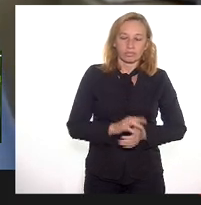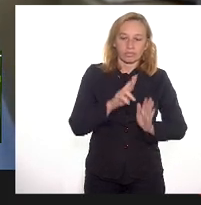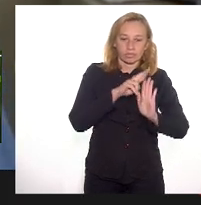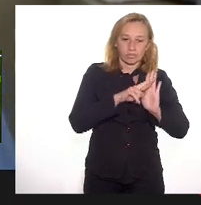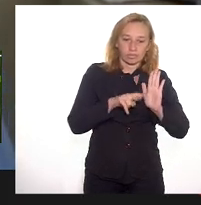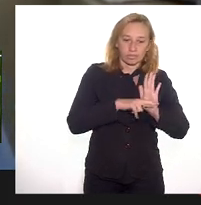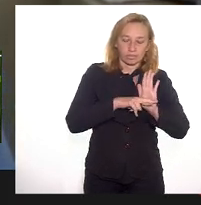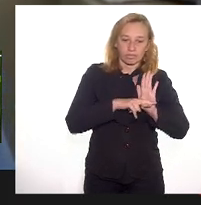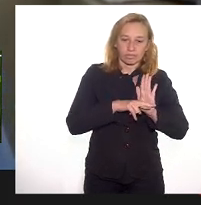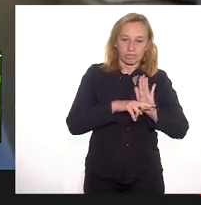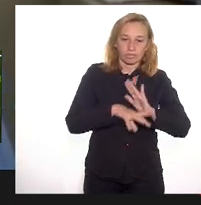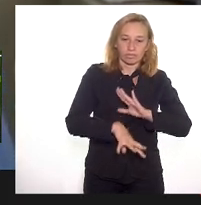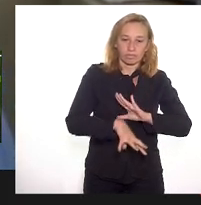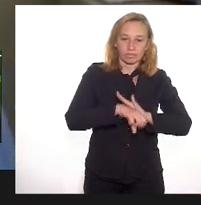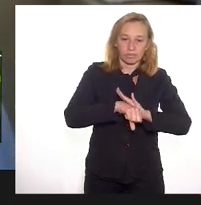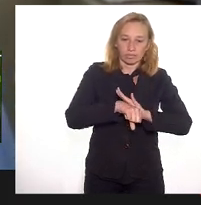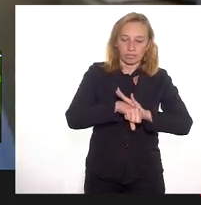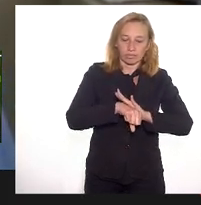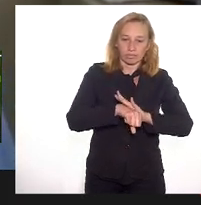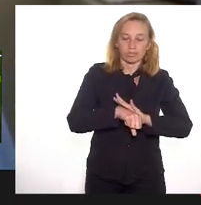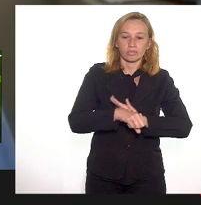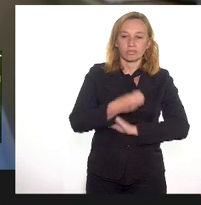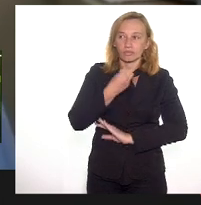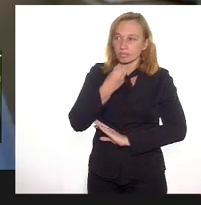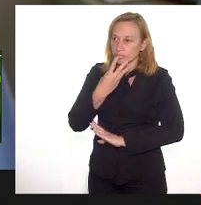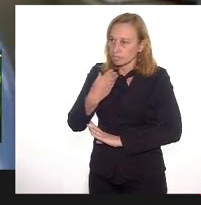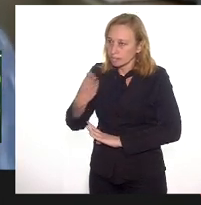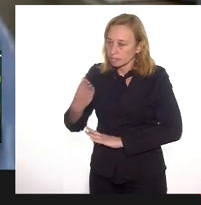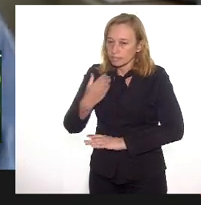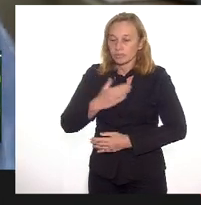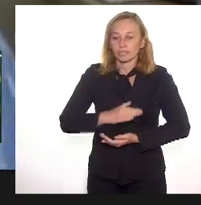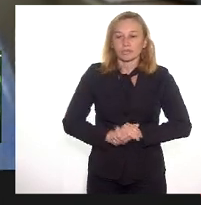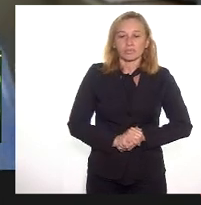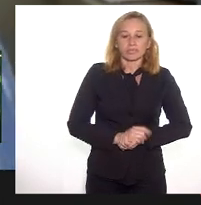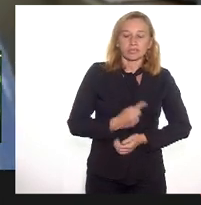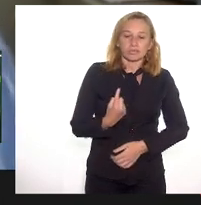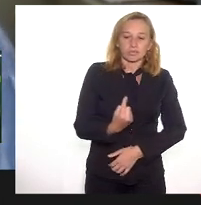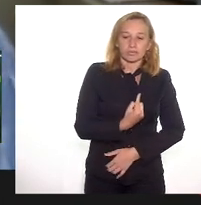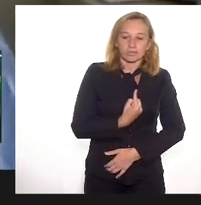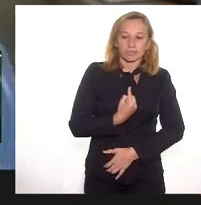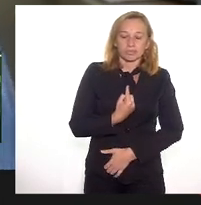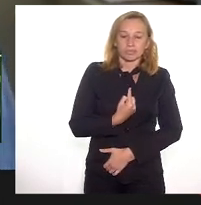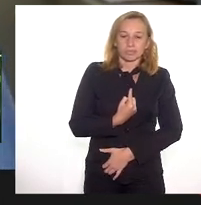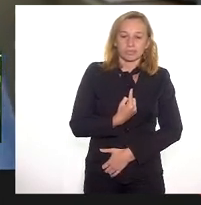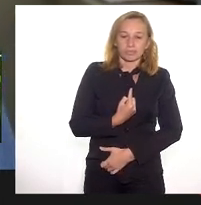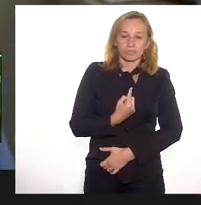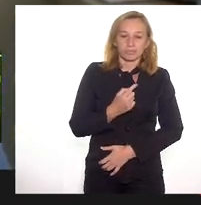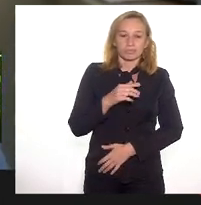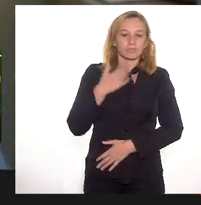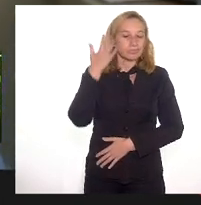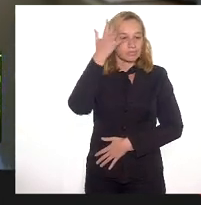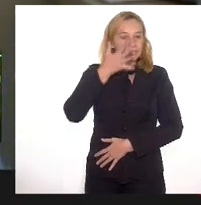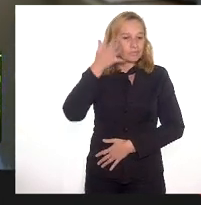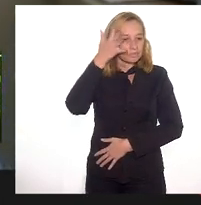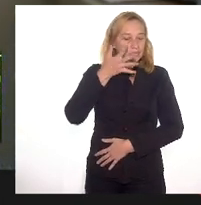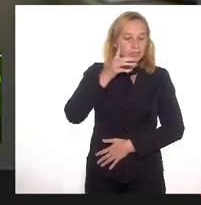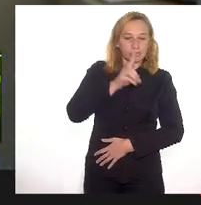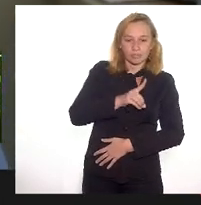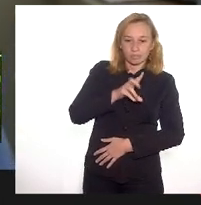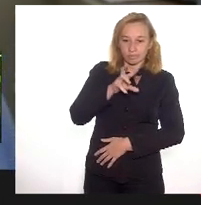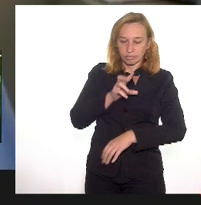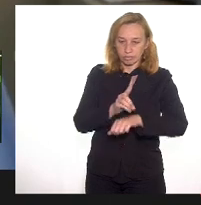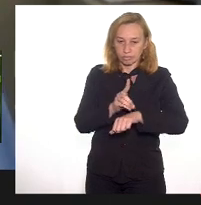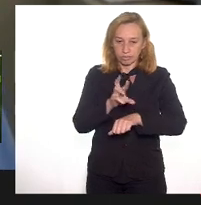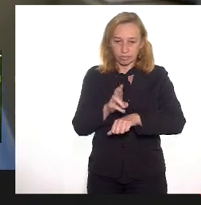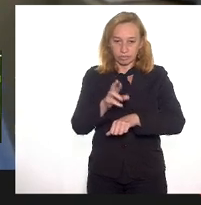a exploração, como disse muito bem o nosso palestrante, doutor Gadelha,